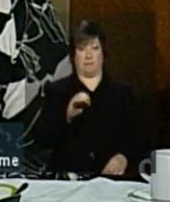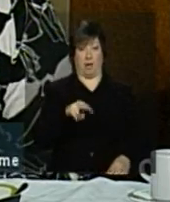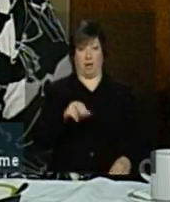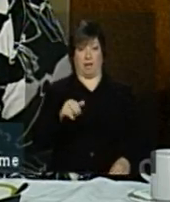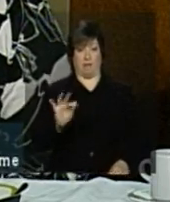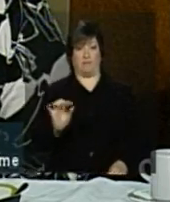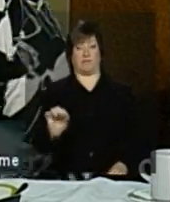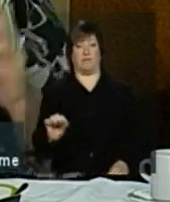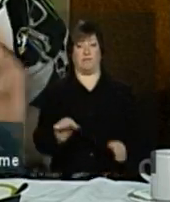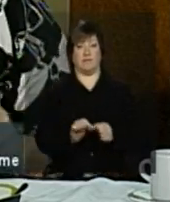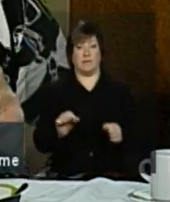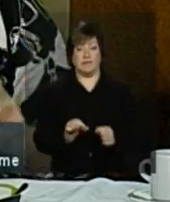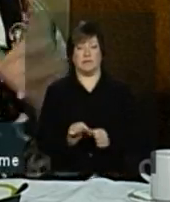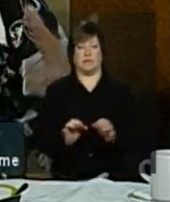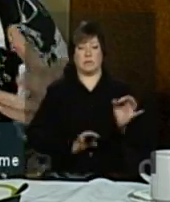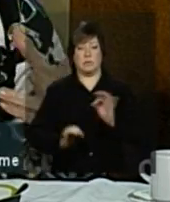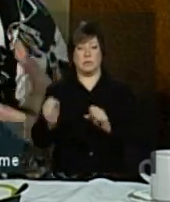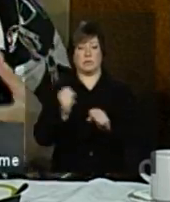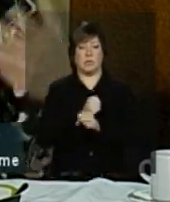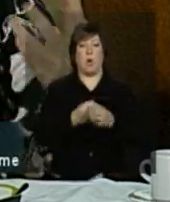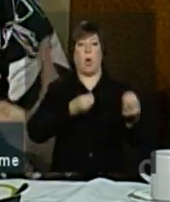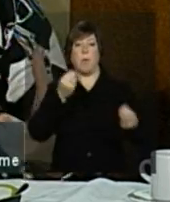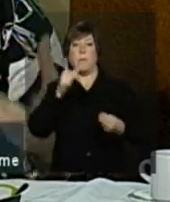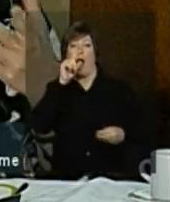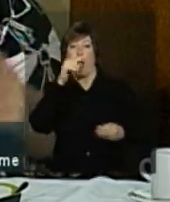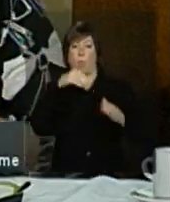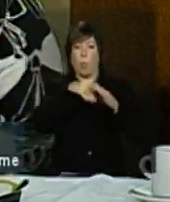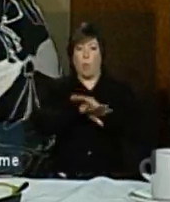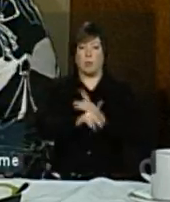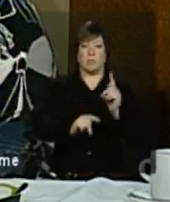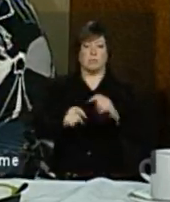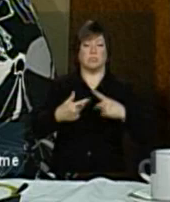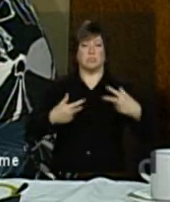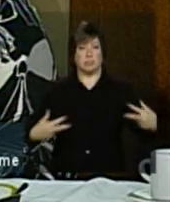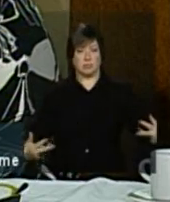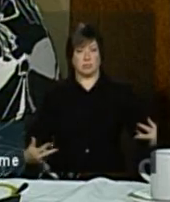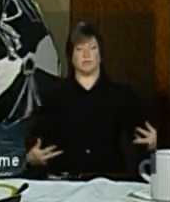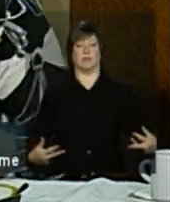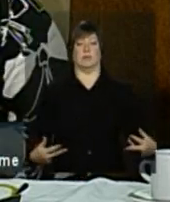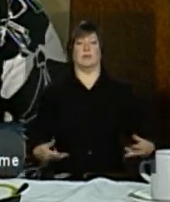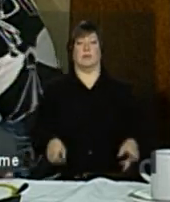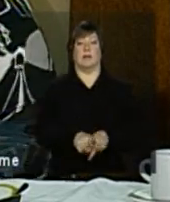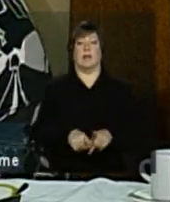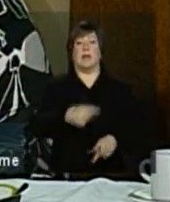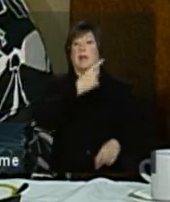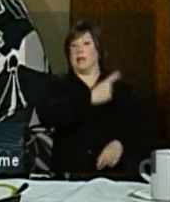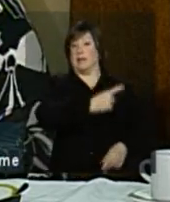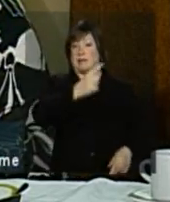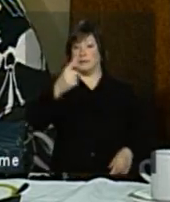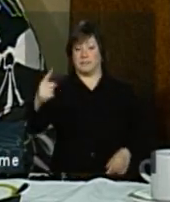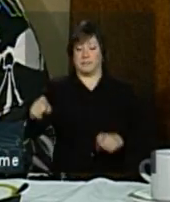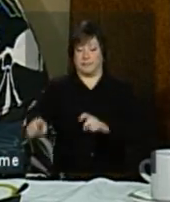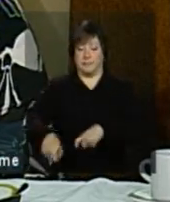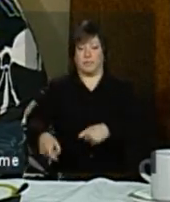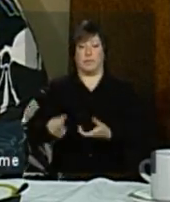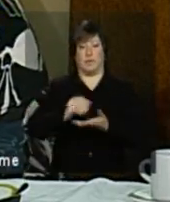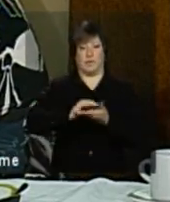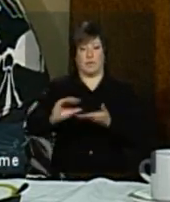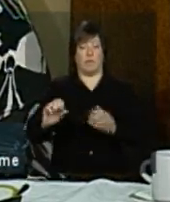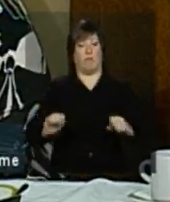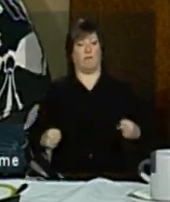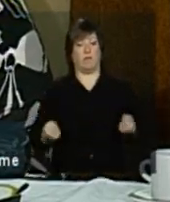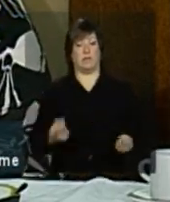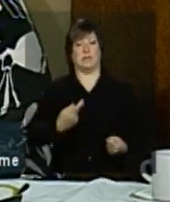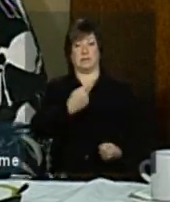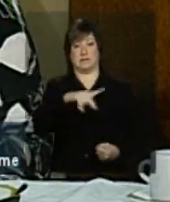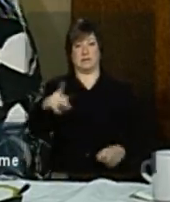infraestrutura hídrica voltado para ações de investimento para que cada agricultor possa est fortalecendo as suas